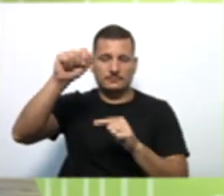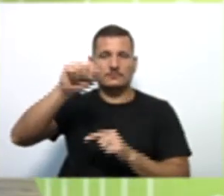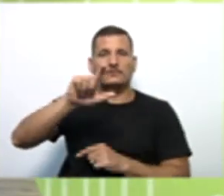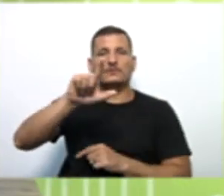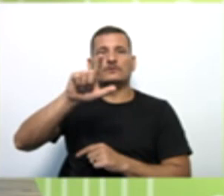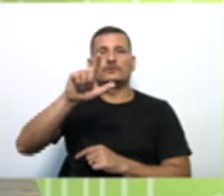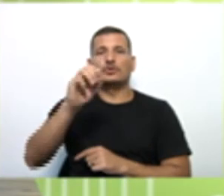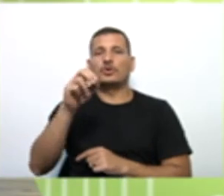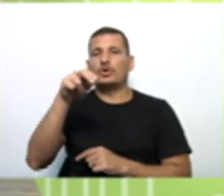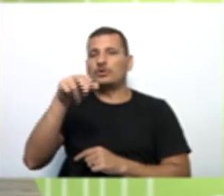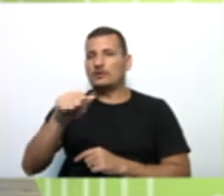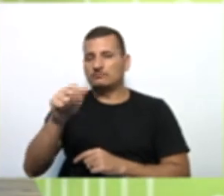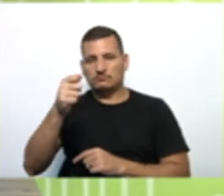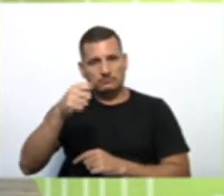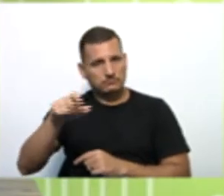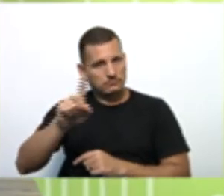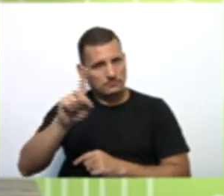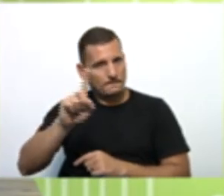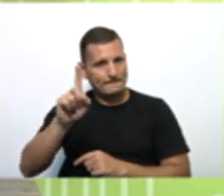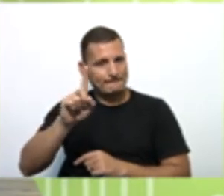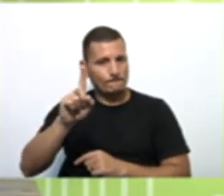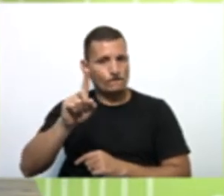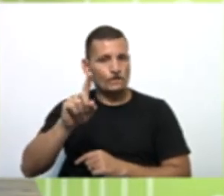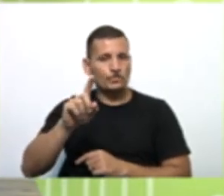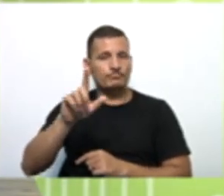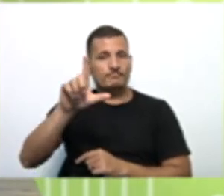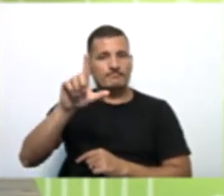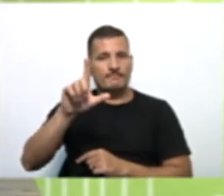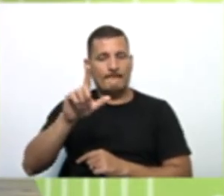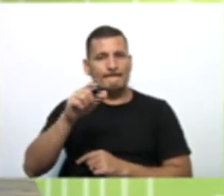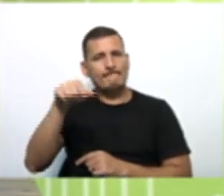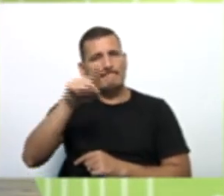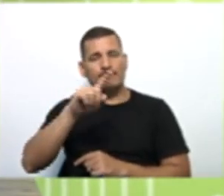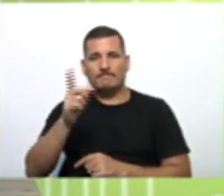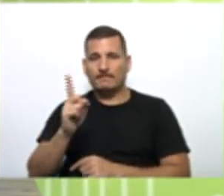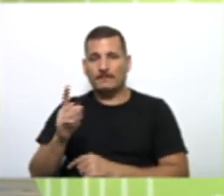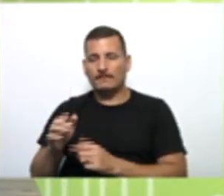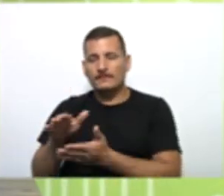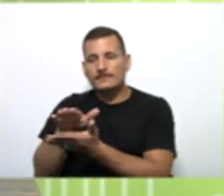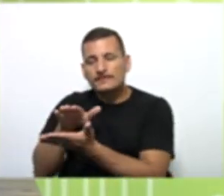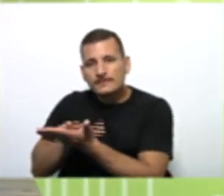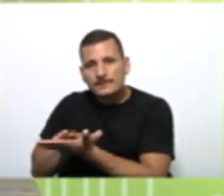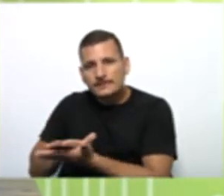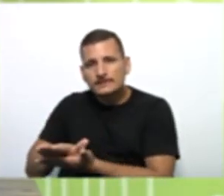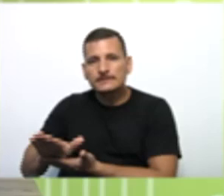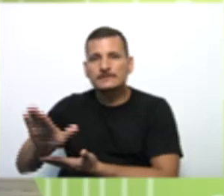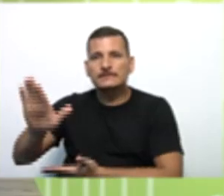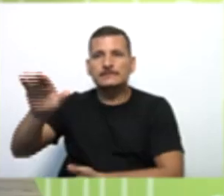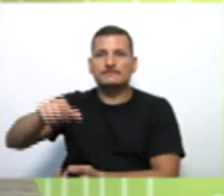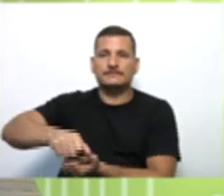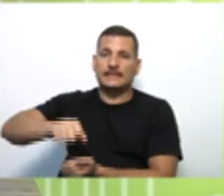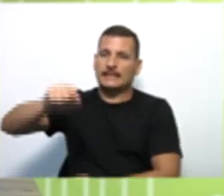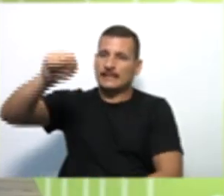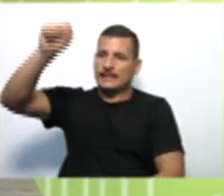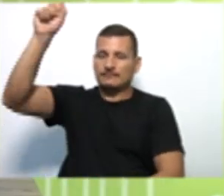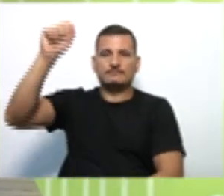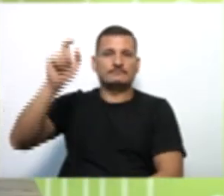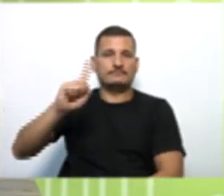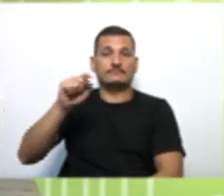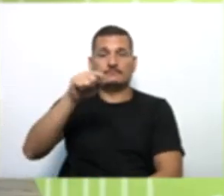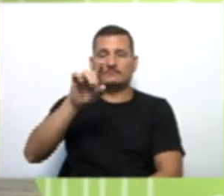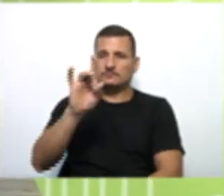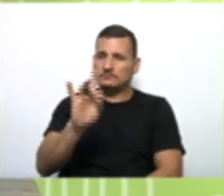é a proposta da atividade, tá, gente? Atenção, vocês não vão mandar imprimir o banner na lona, numa gráfica. Vocês vão